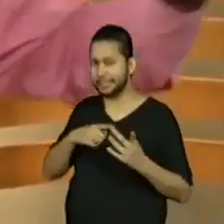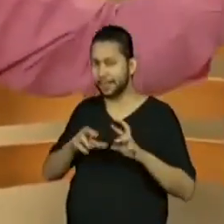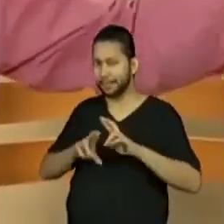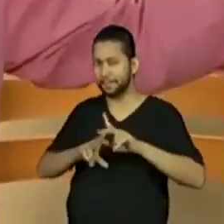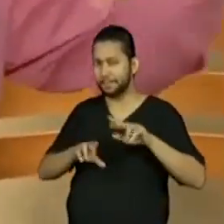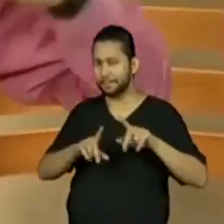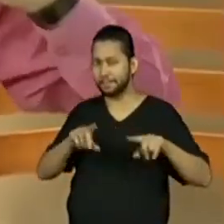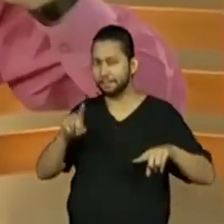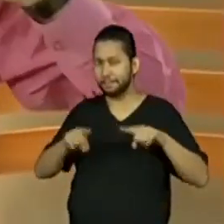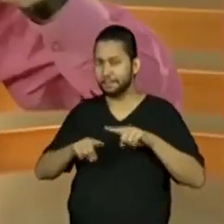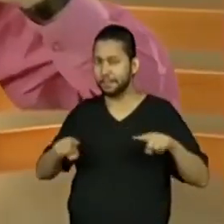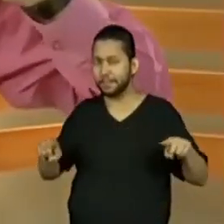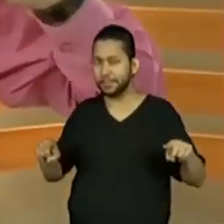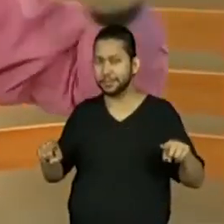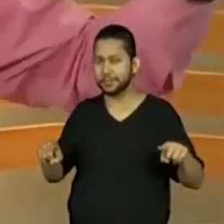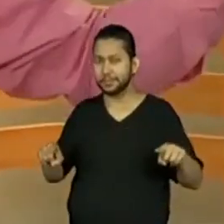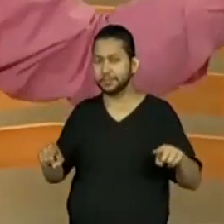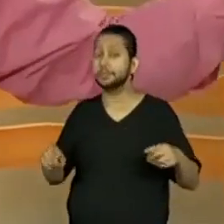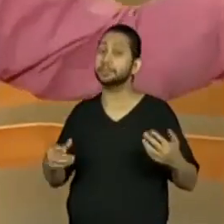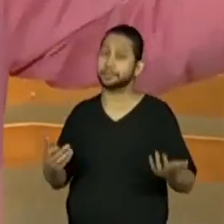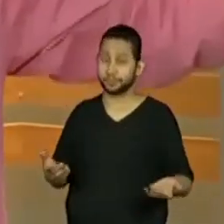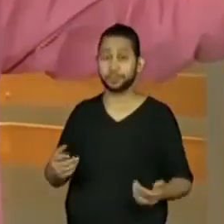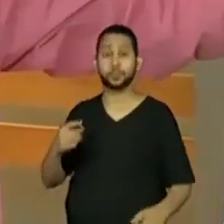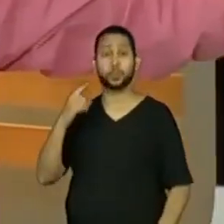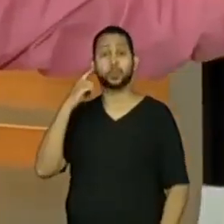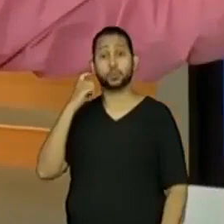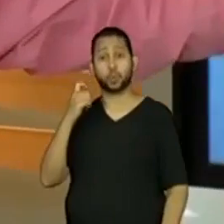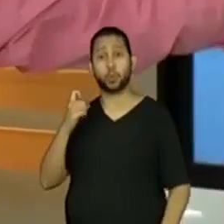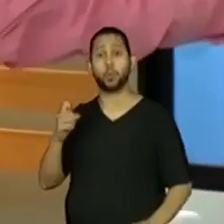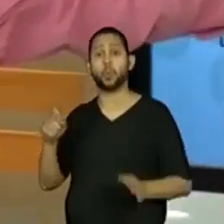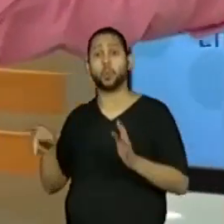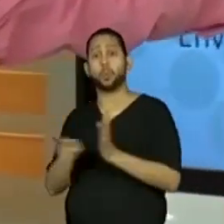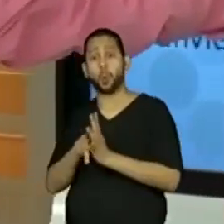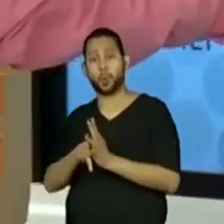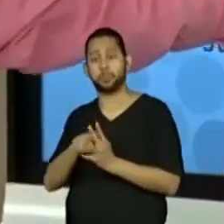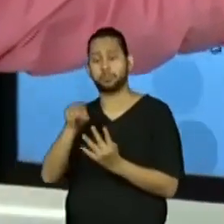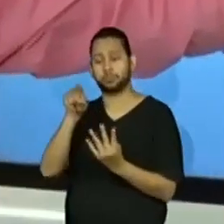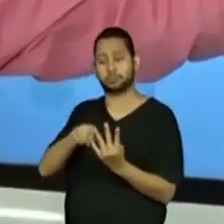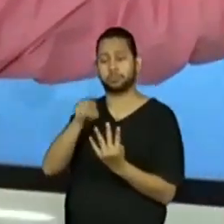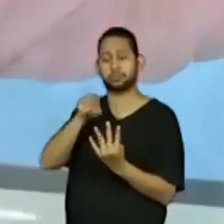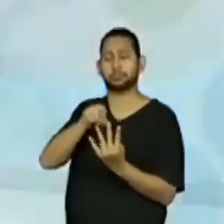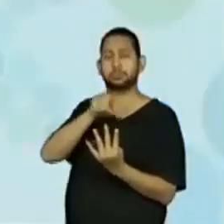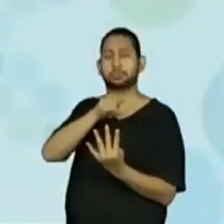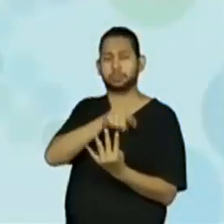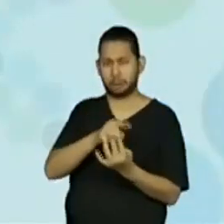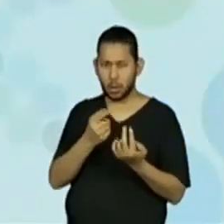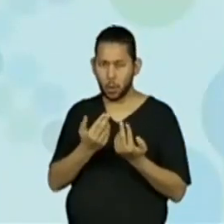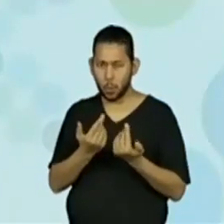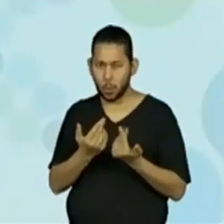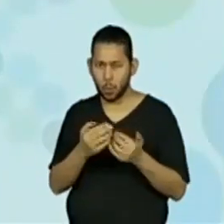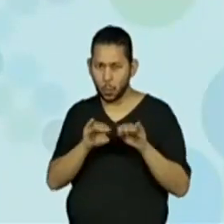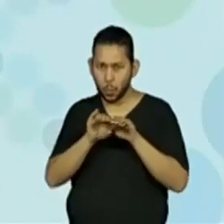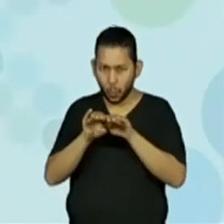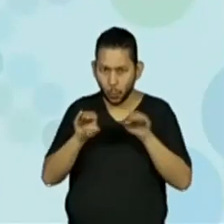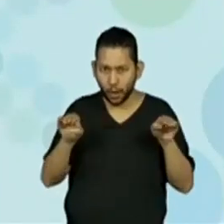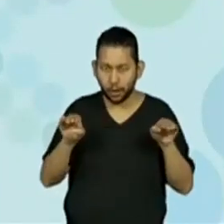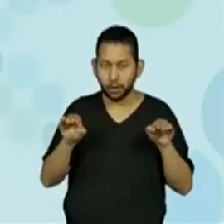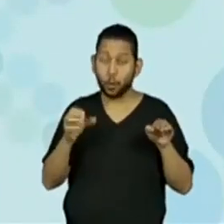sons produzidos por esses copos? Os sons produzidos nesses copos são iguais